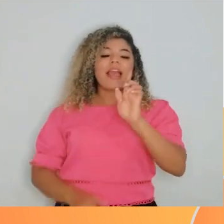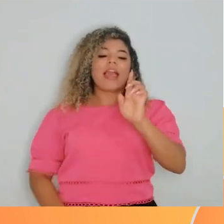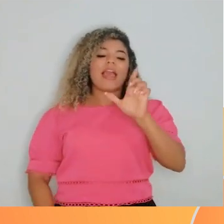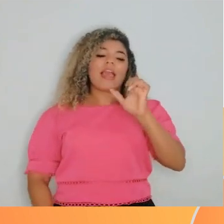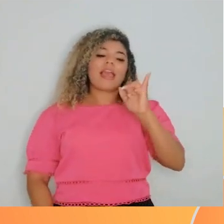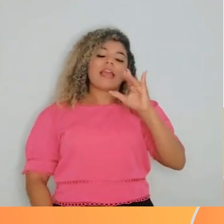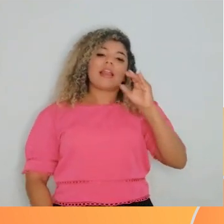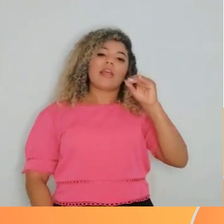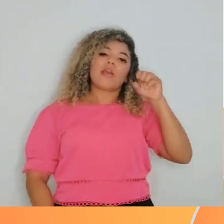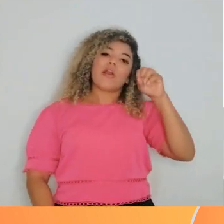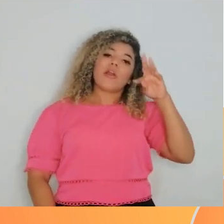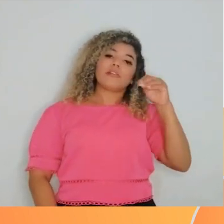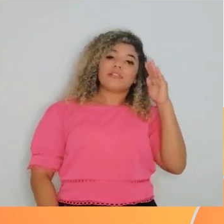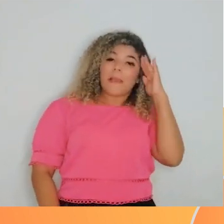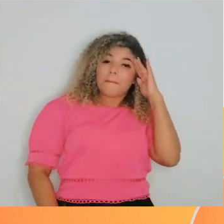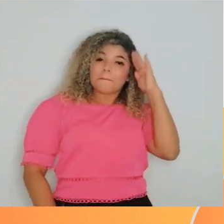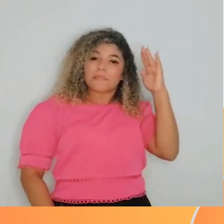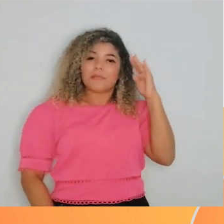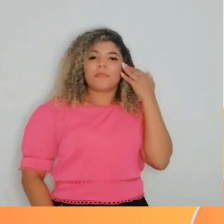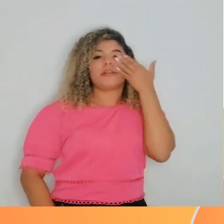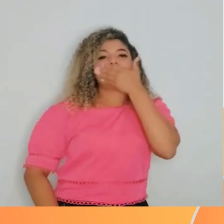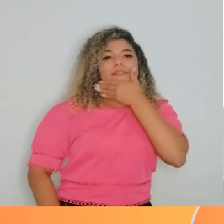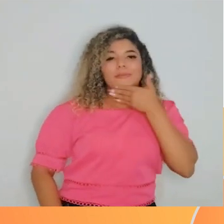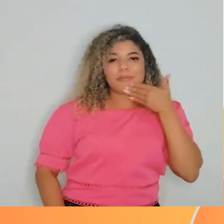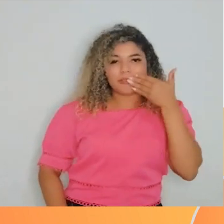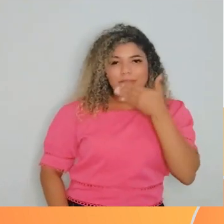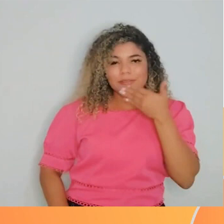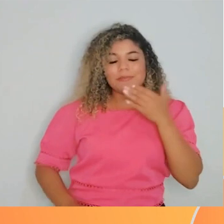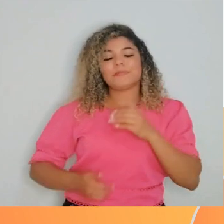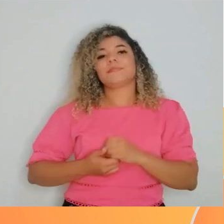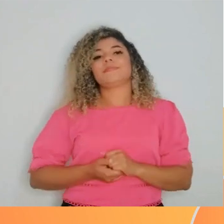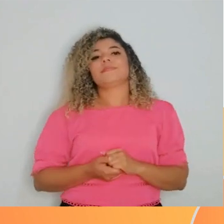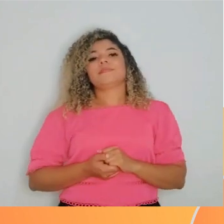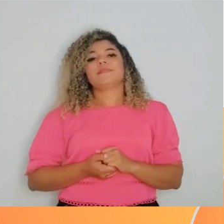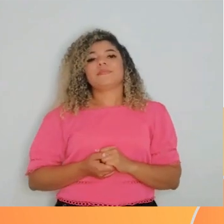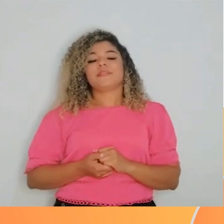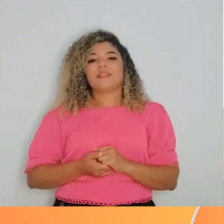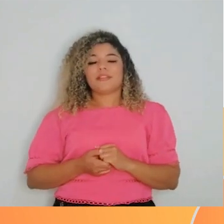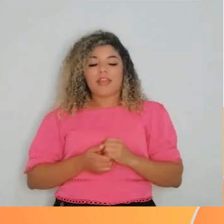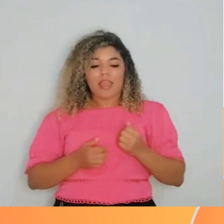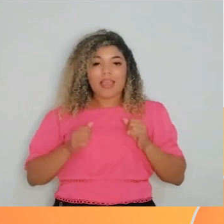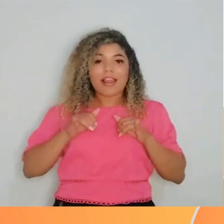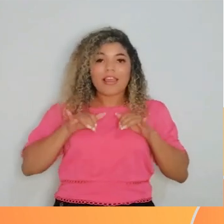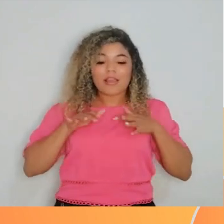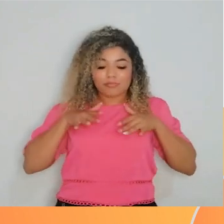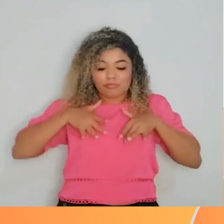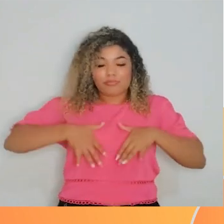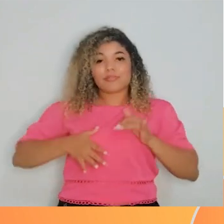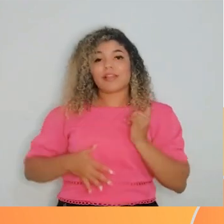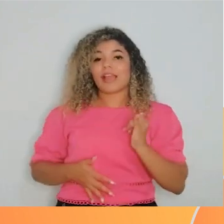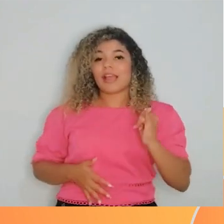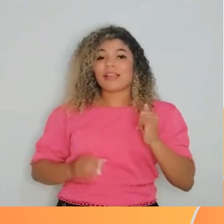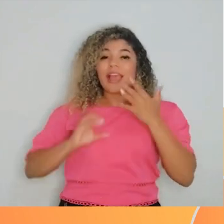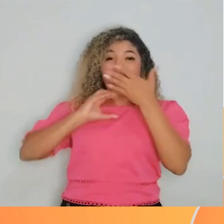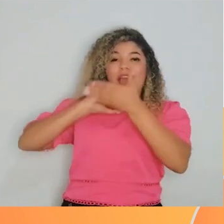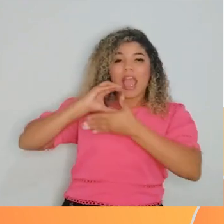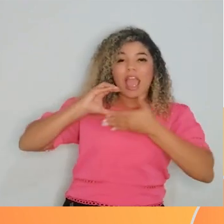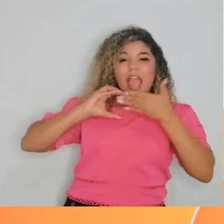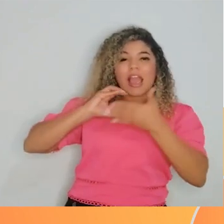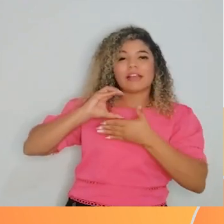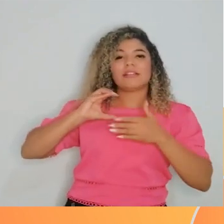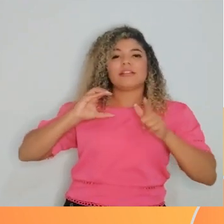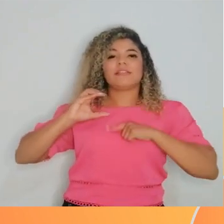Ele chega na molécula principal da glicose, que é a molécula chamada de açúcar, que é uma fonte de energia. Os carboidratos